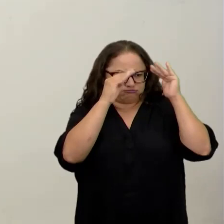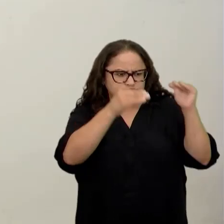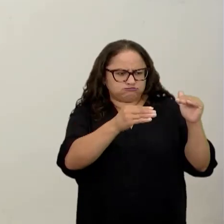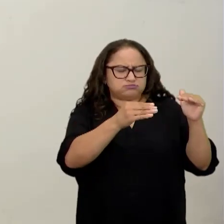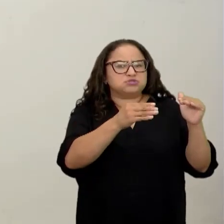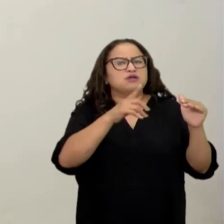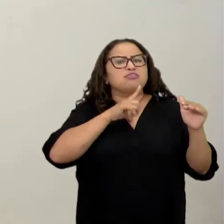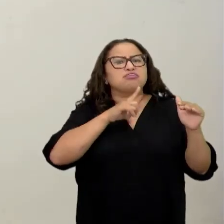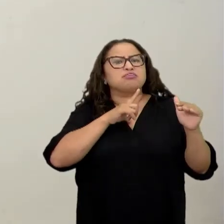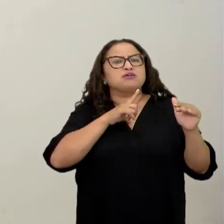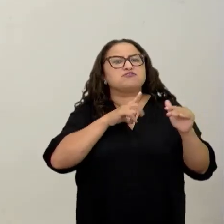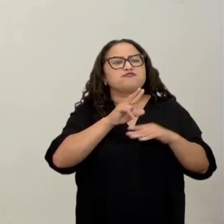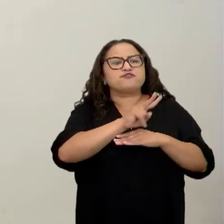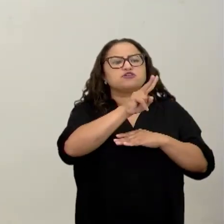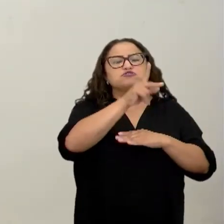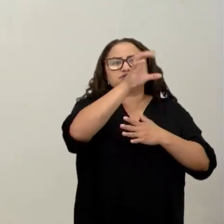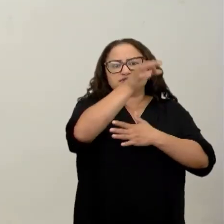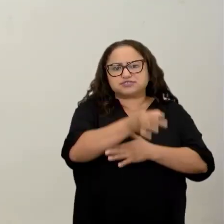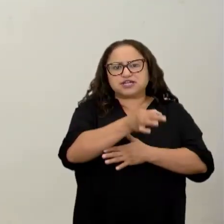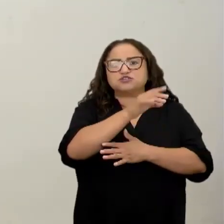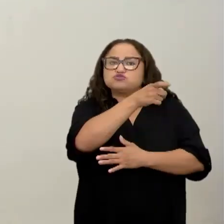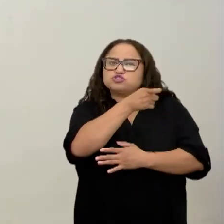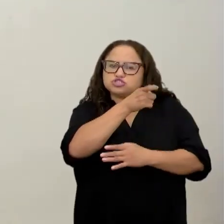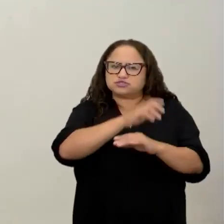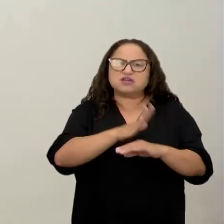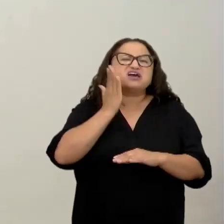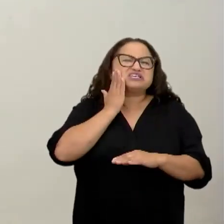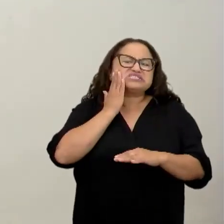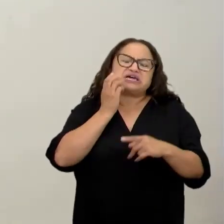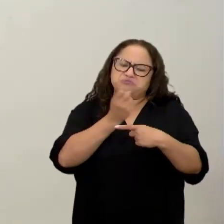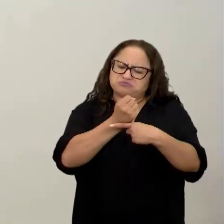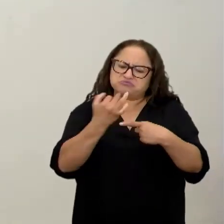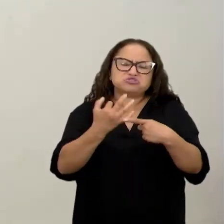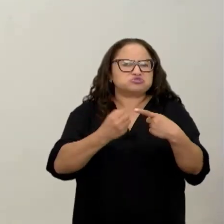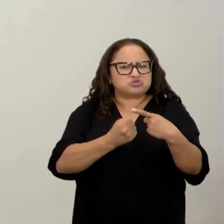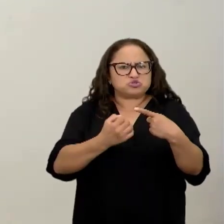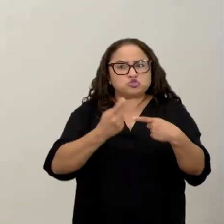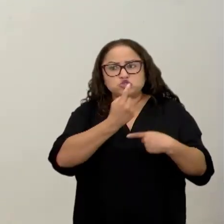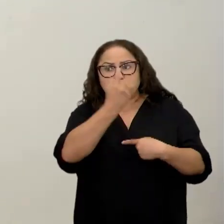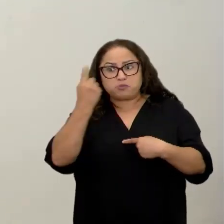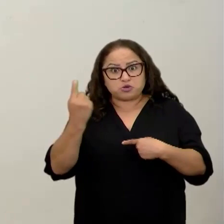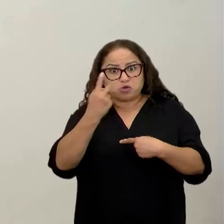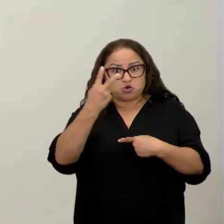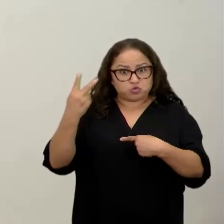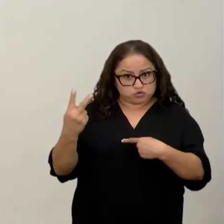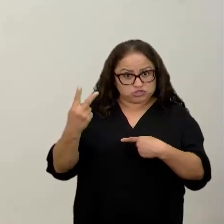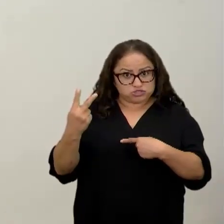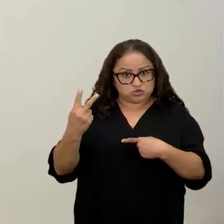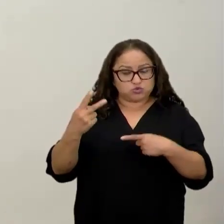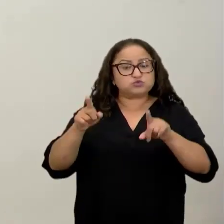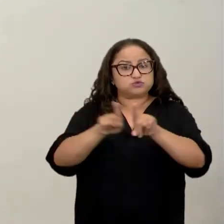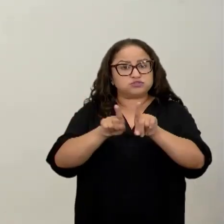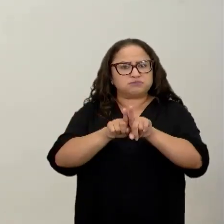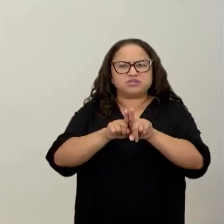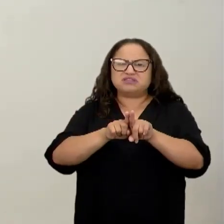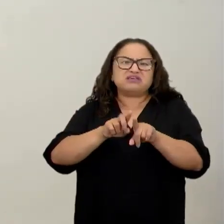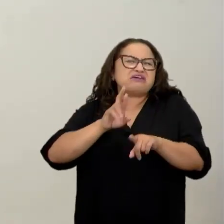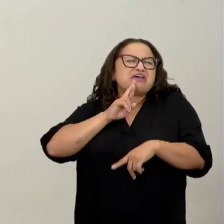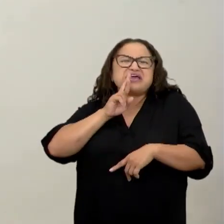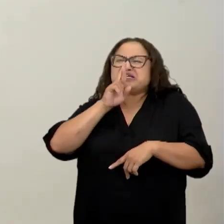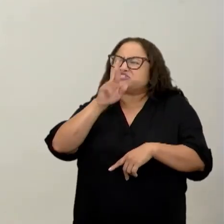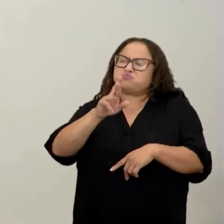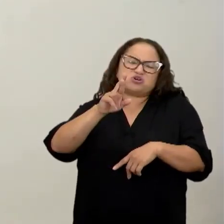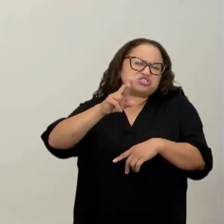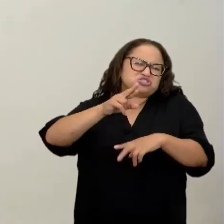achar um valor por f de x a gente sabe que as funções o tanto de primeiro grau com uma de segundo grau tem infinitas soluções